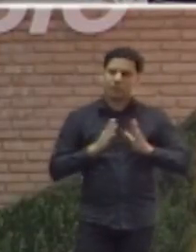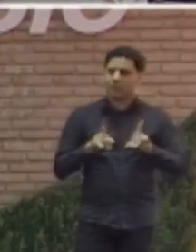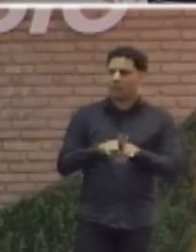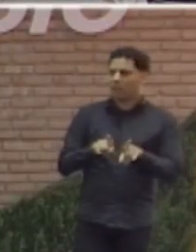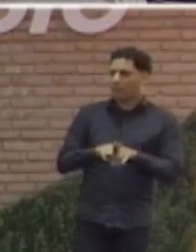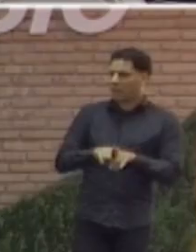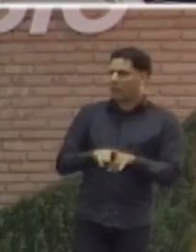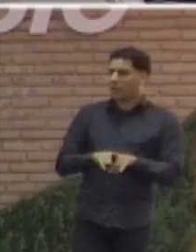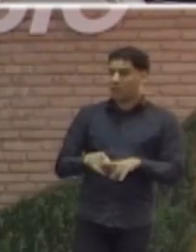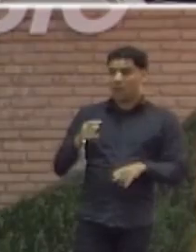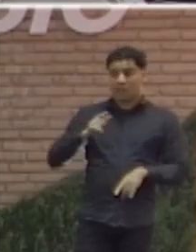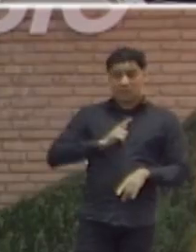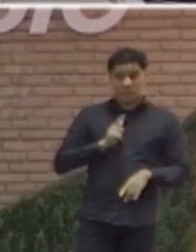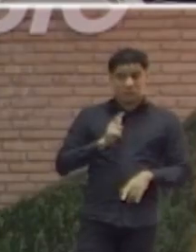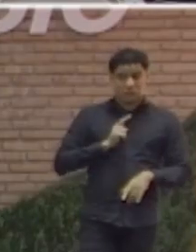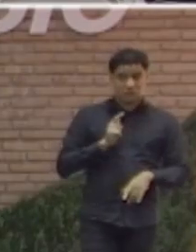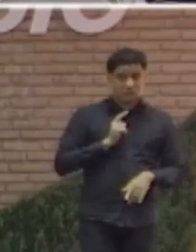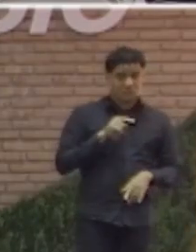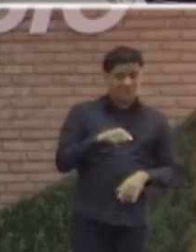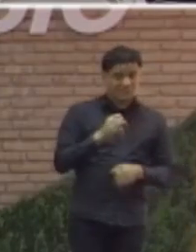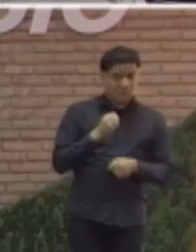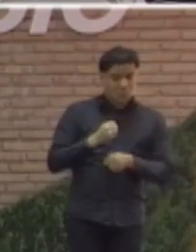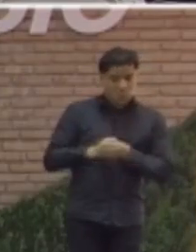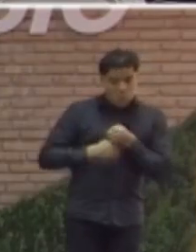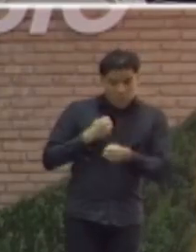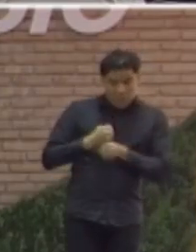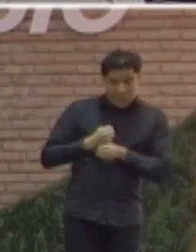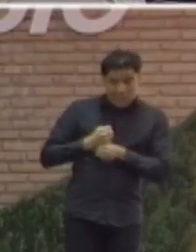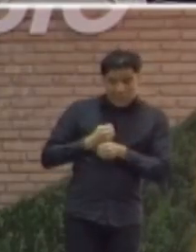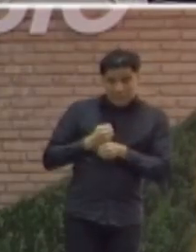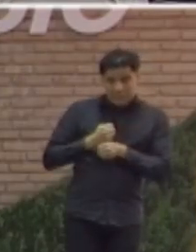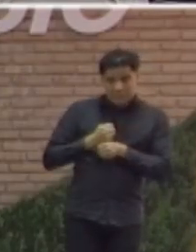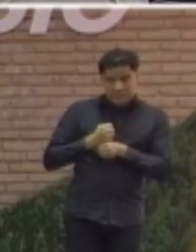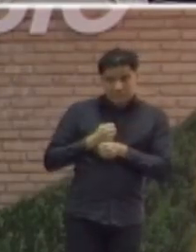Nós tivemos um ano muito